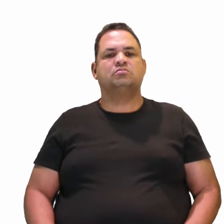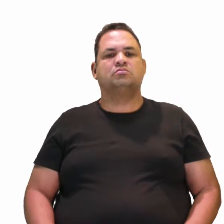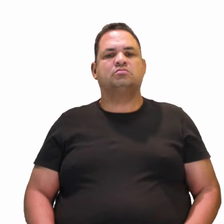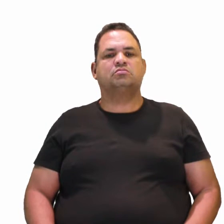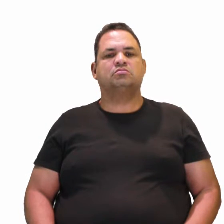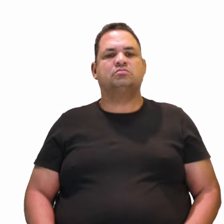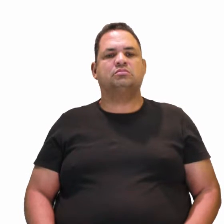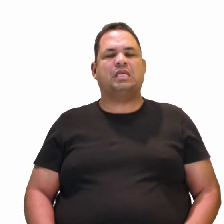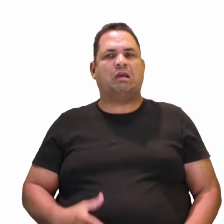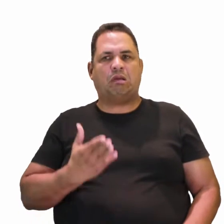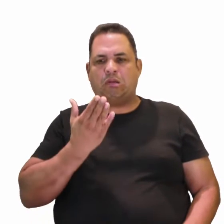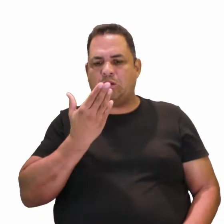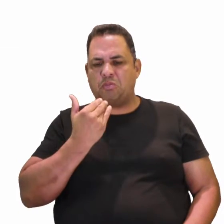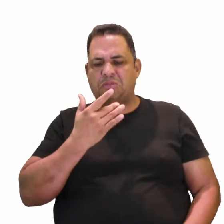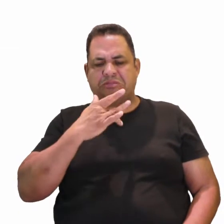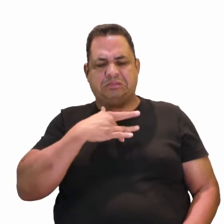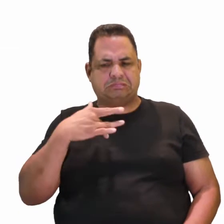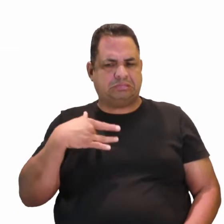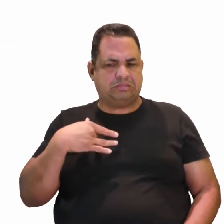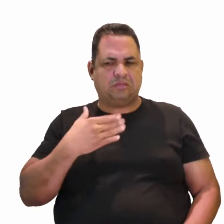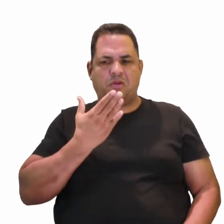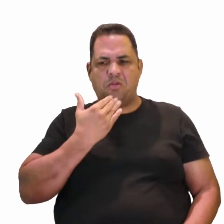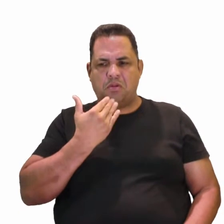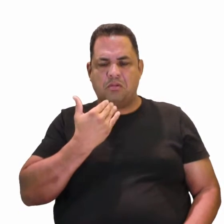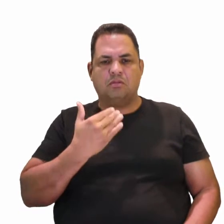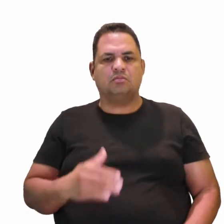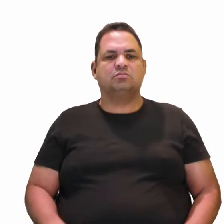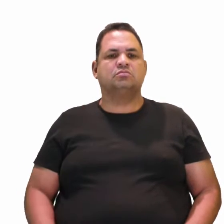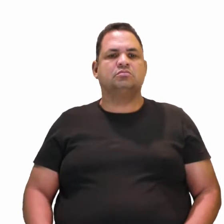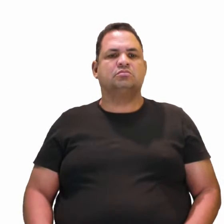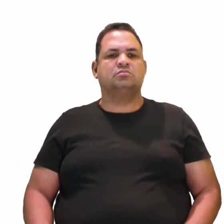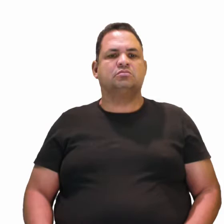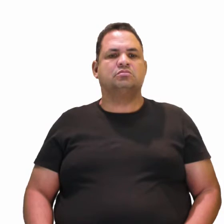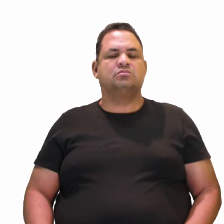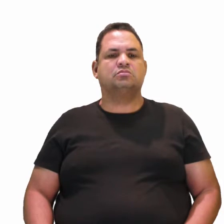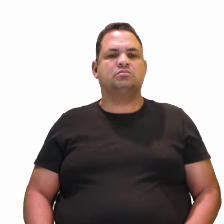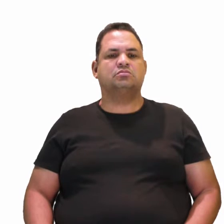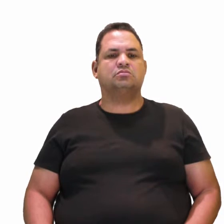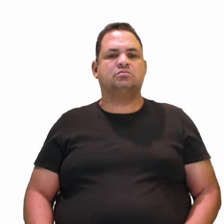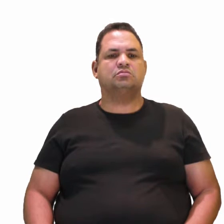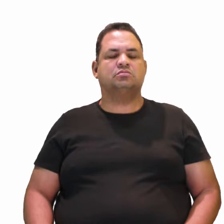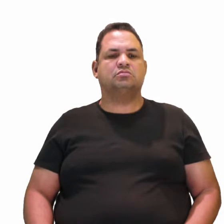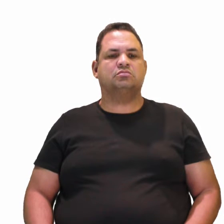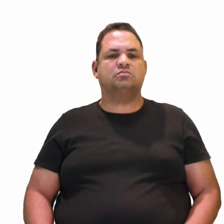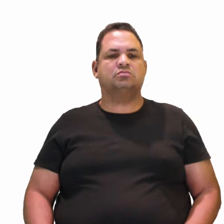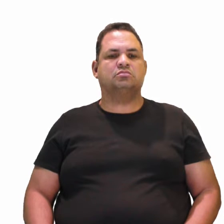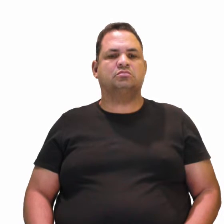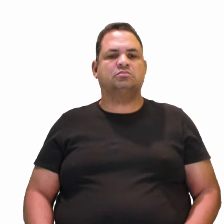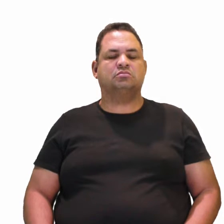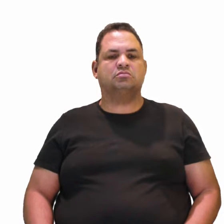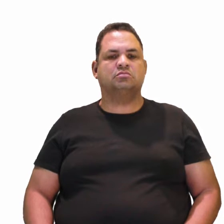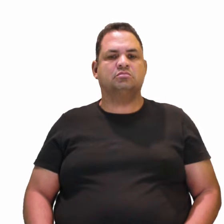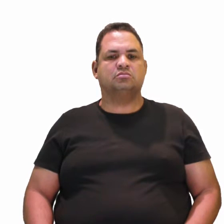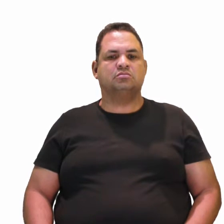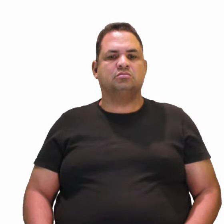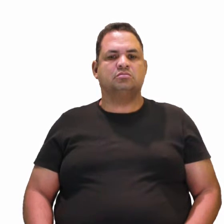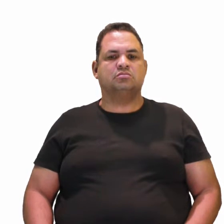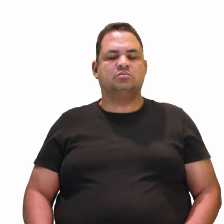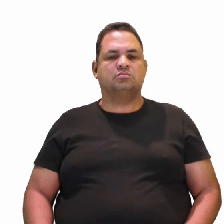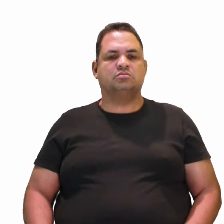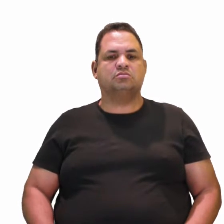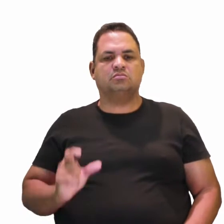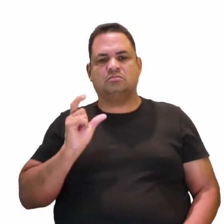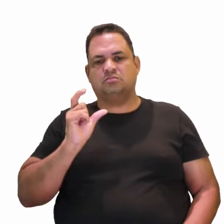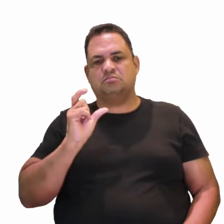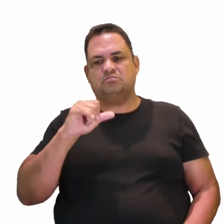um maníaco por comidas saudáveis? Gente, a palavra maníaco aqui, mesmo sendo comidas saudáveis, a